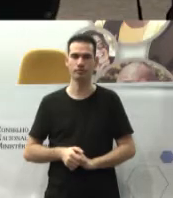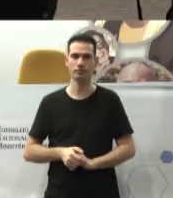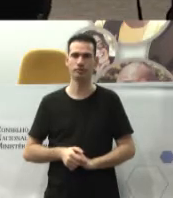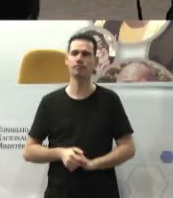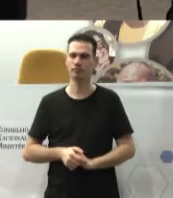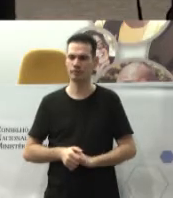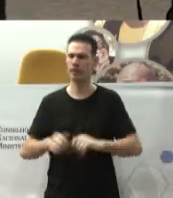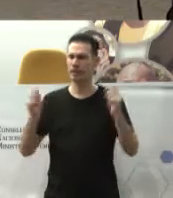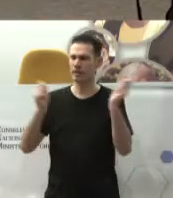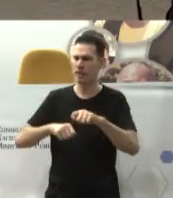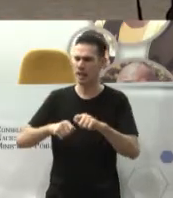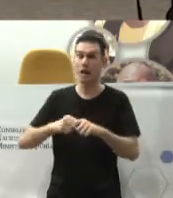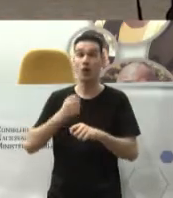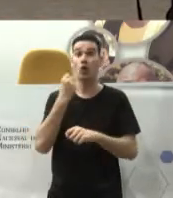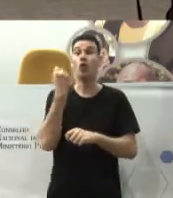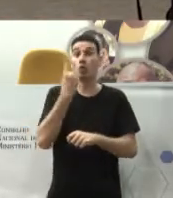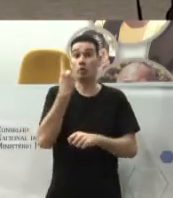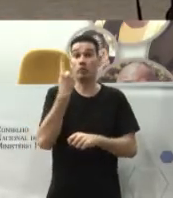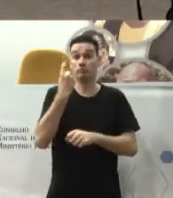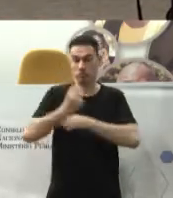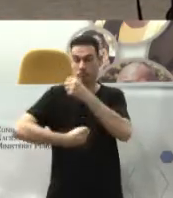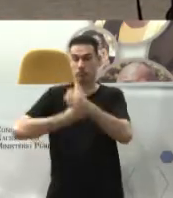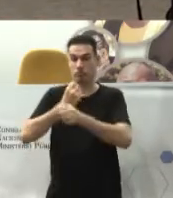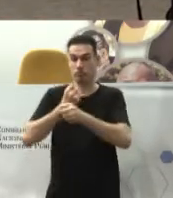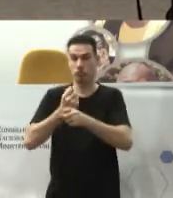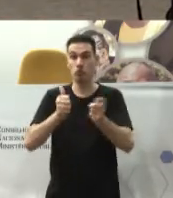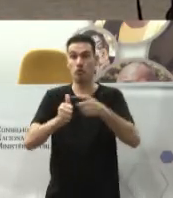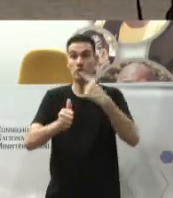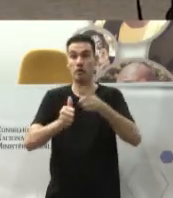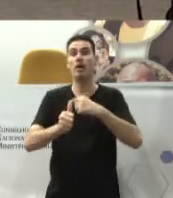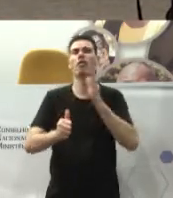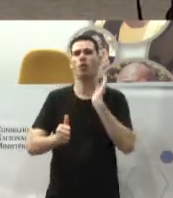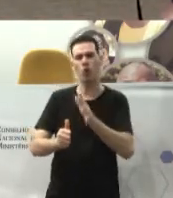O impacto no primeiro ano de funcionamento do NAIS,